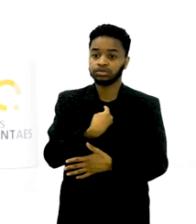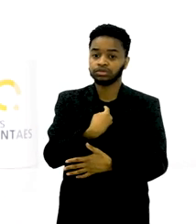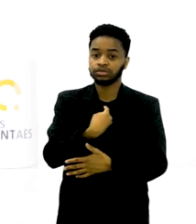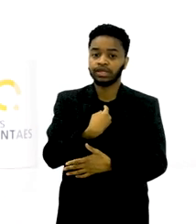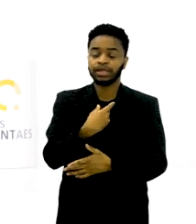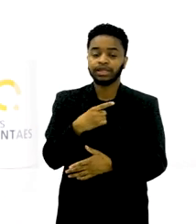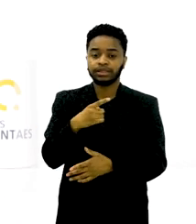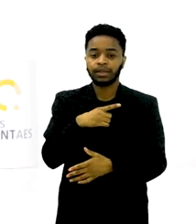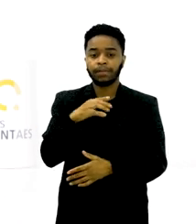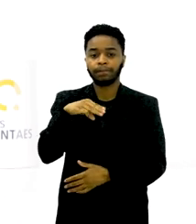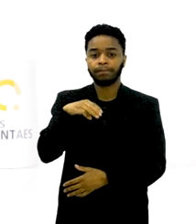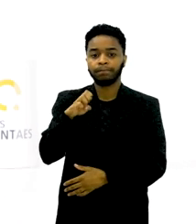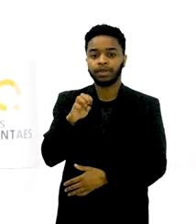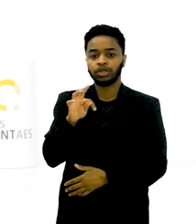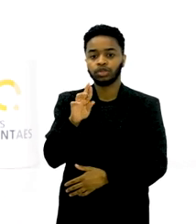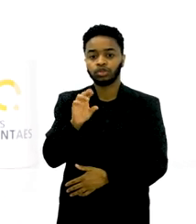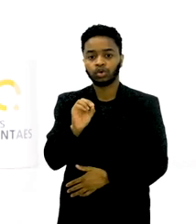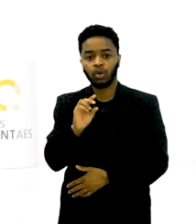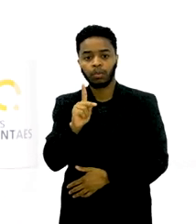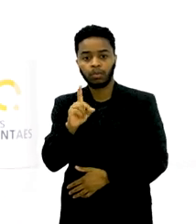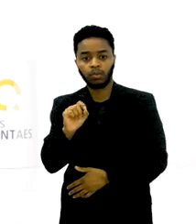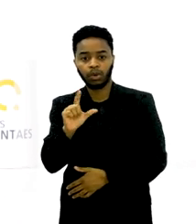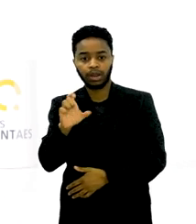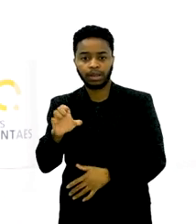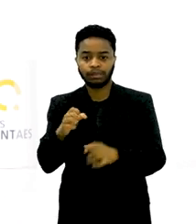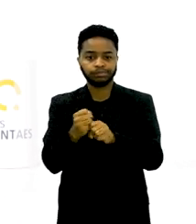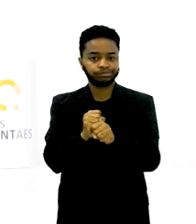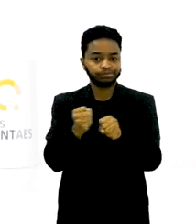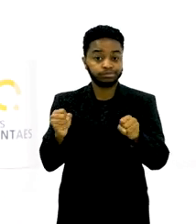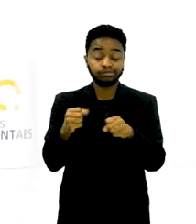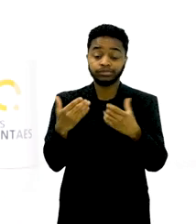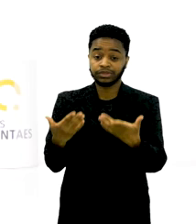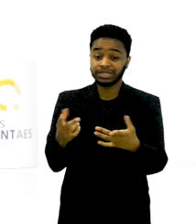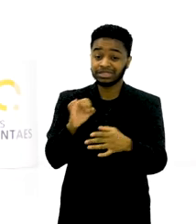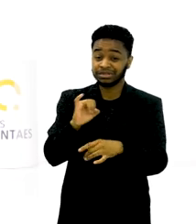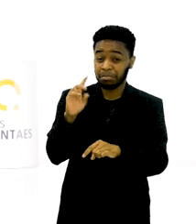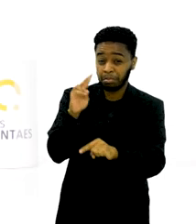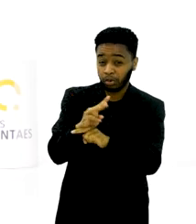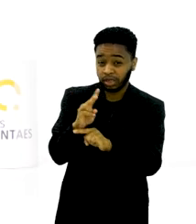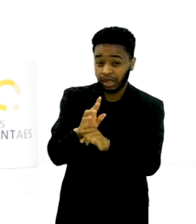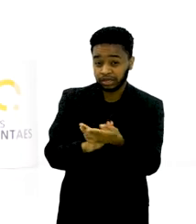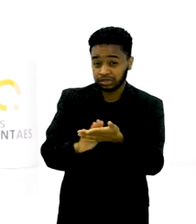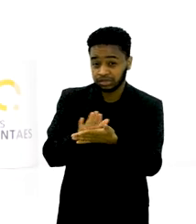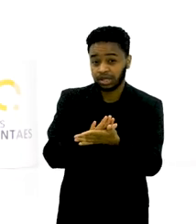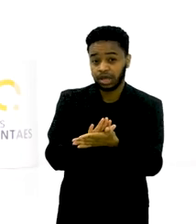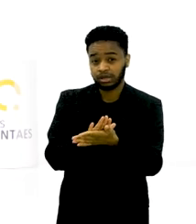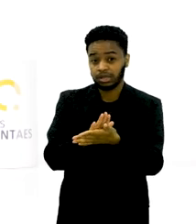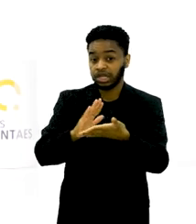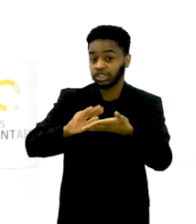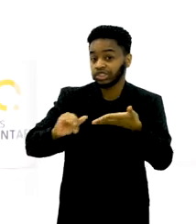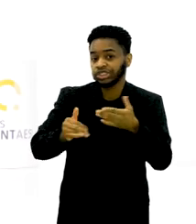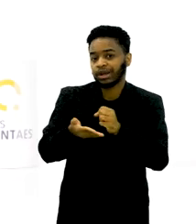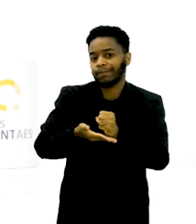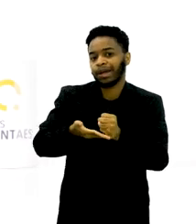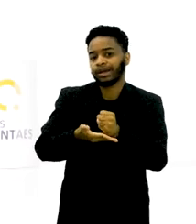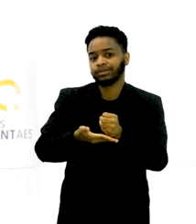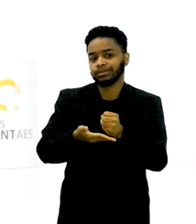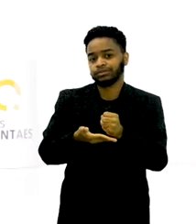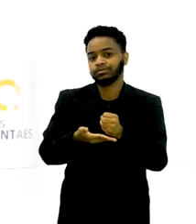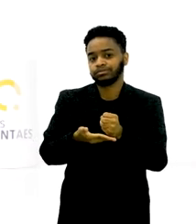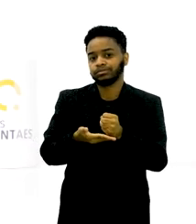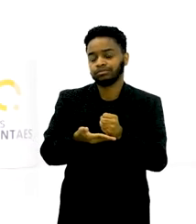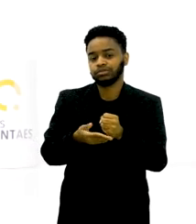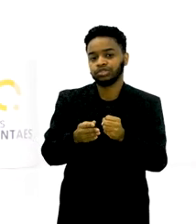metrópole se você e aí tá as ameaças estão as ameaças se você não protege você tira essa Essência